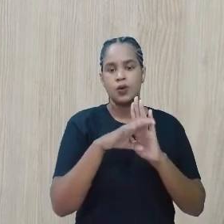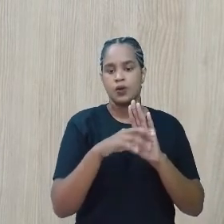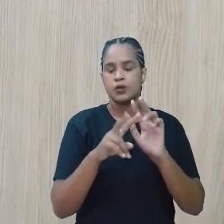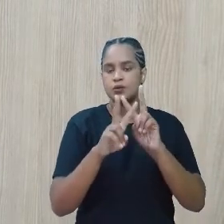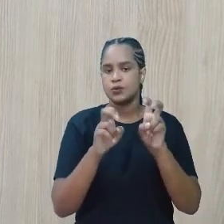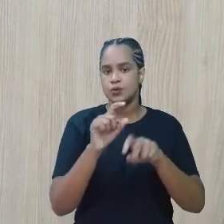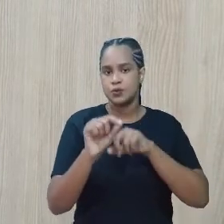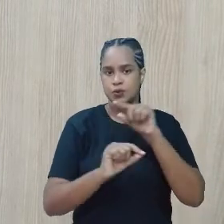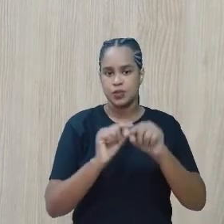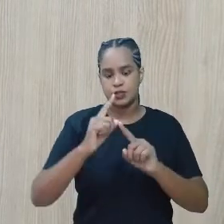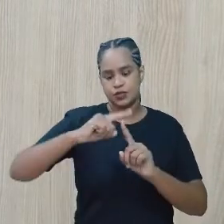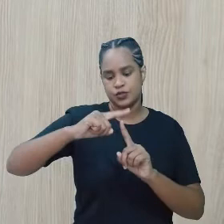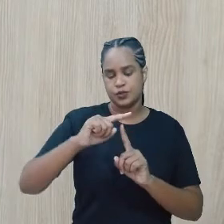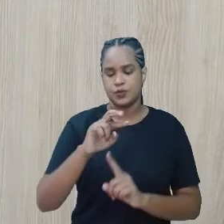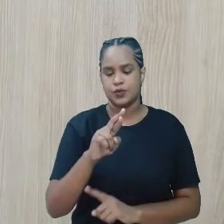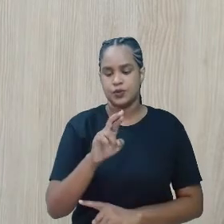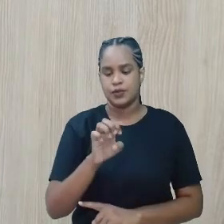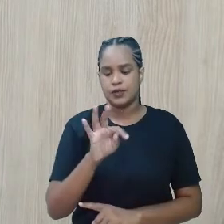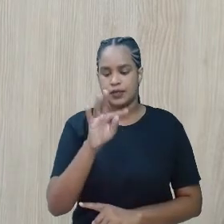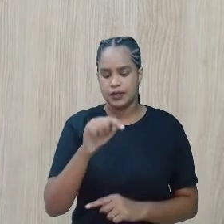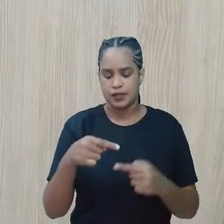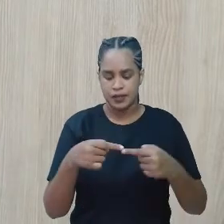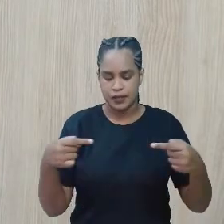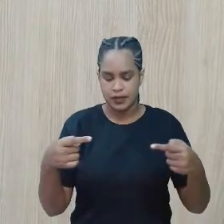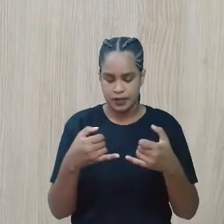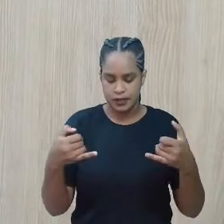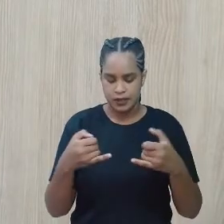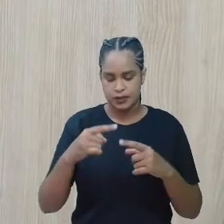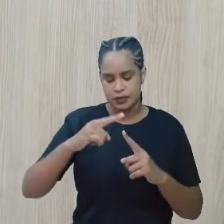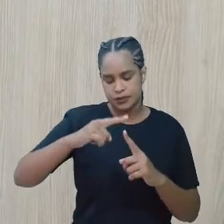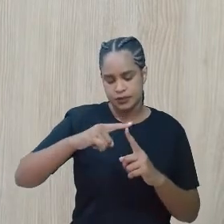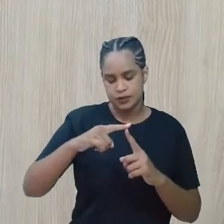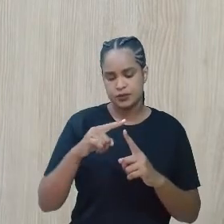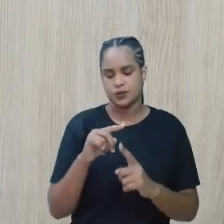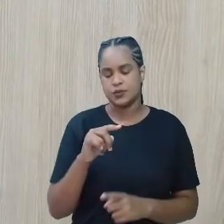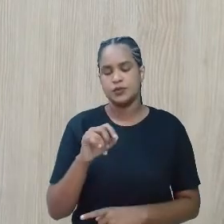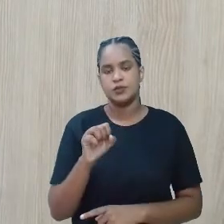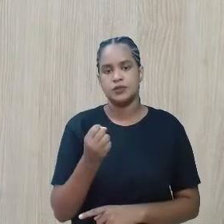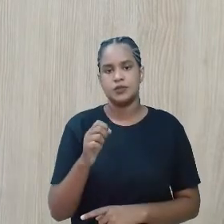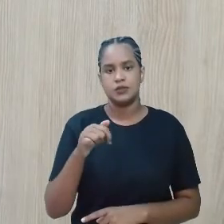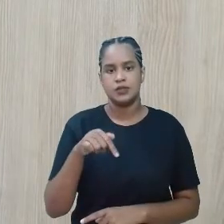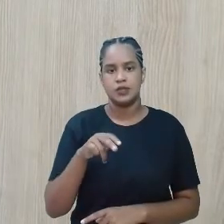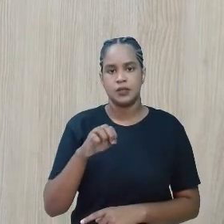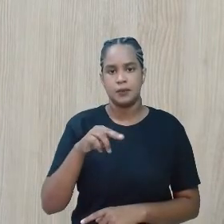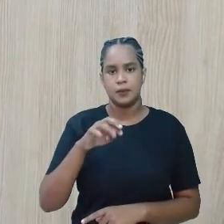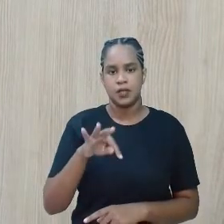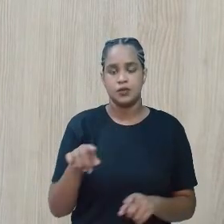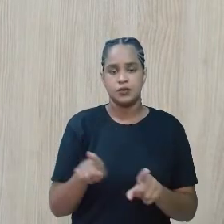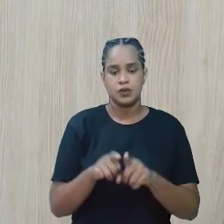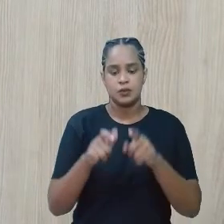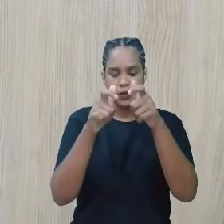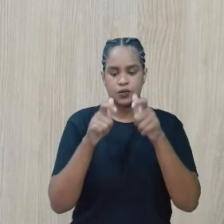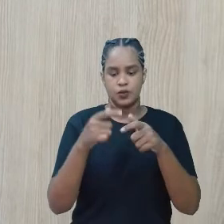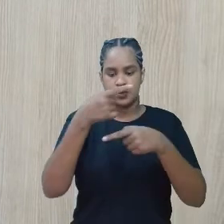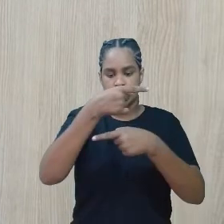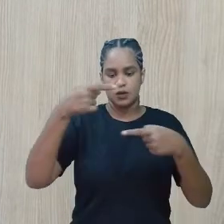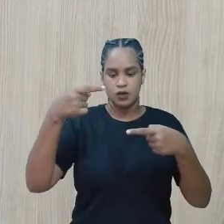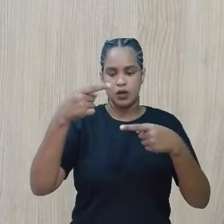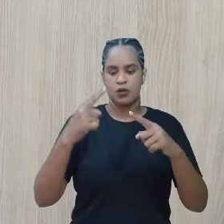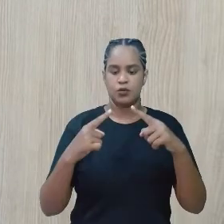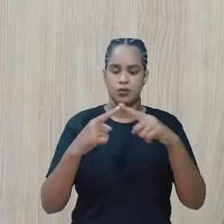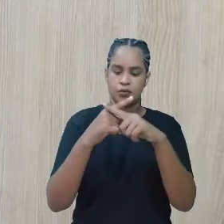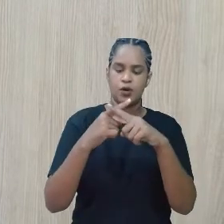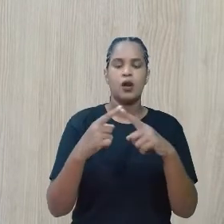classificação, da reta, segmento, semi-reta e tudo mais. Depois a gente viu a posição entre duas retas e aí a gente